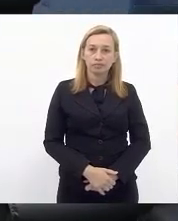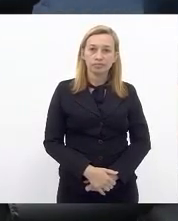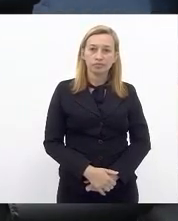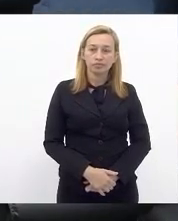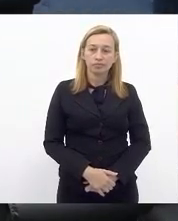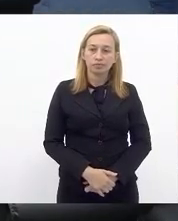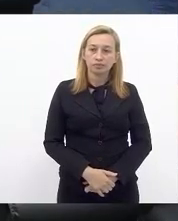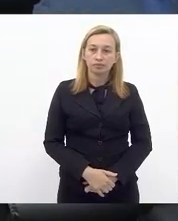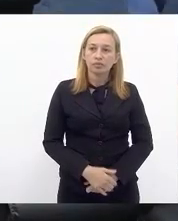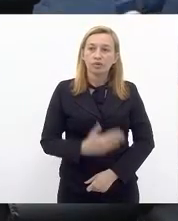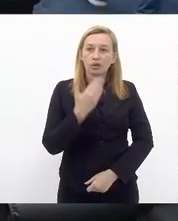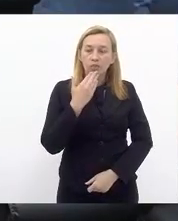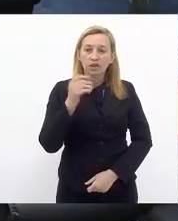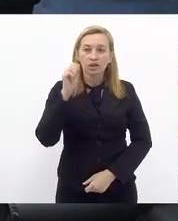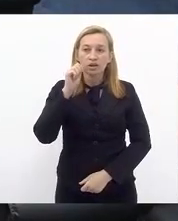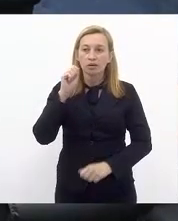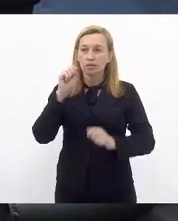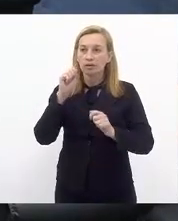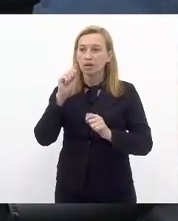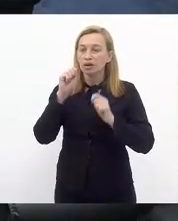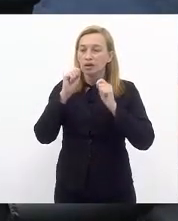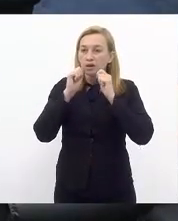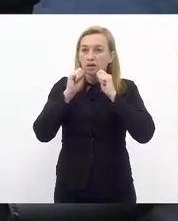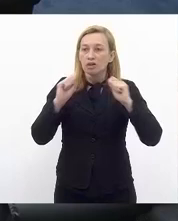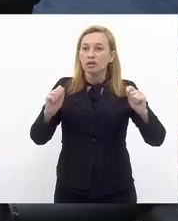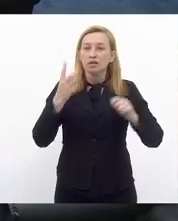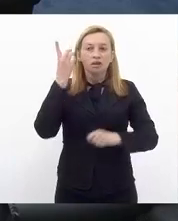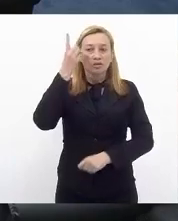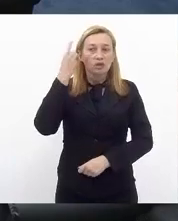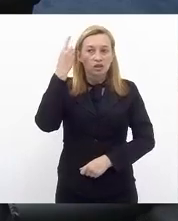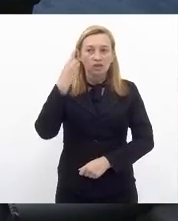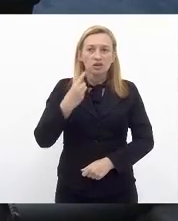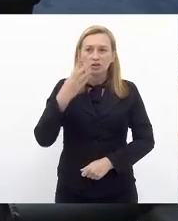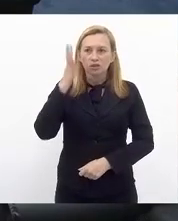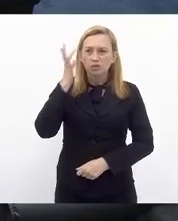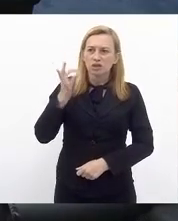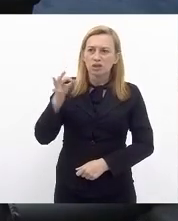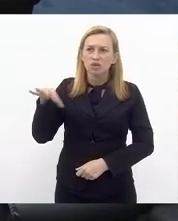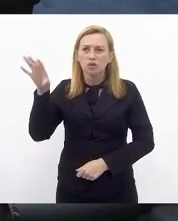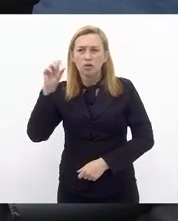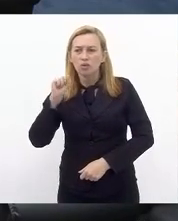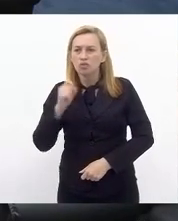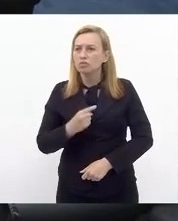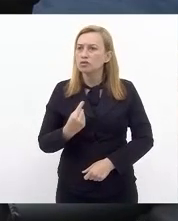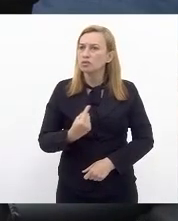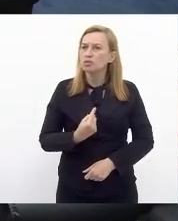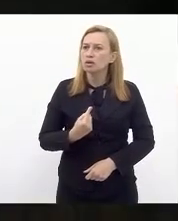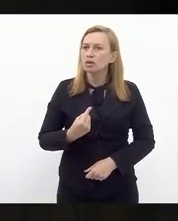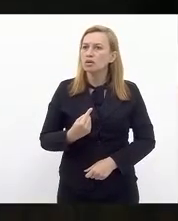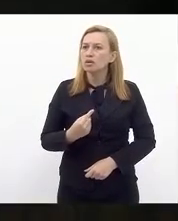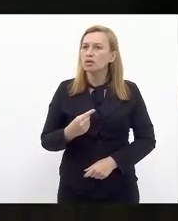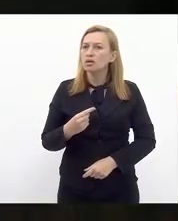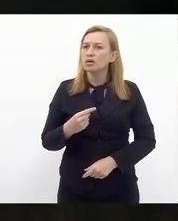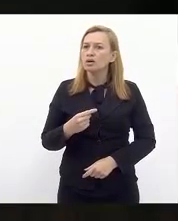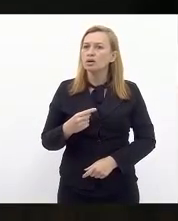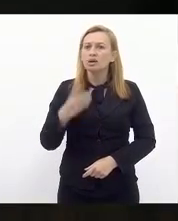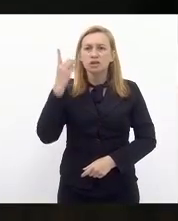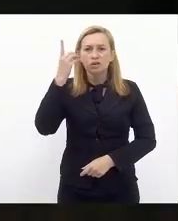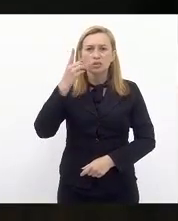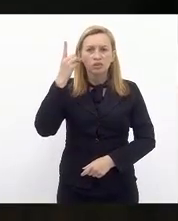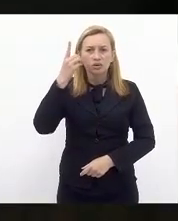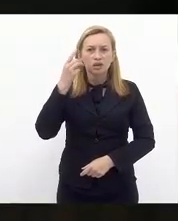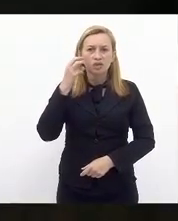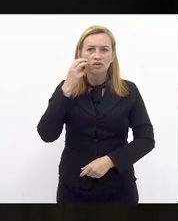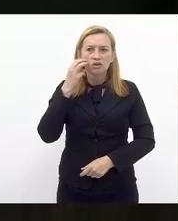eu queria pedir para Assessoria do deputado a Dani Monteiro não sei se nos ouvir porque ela Deputado